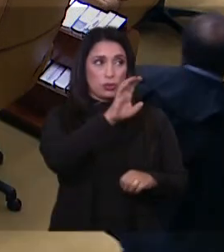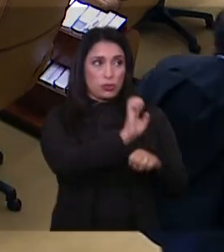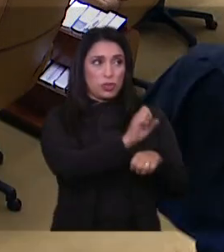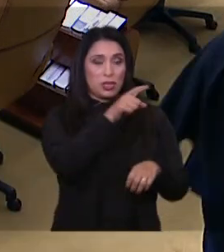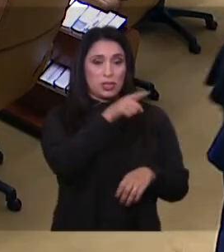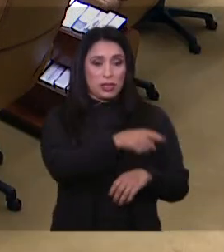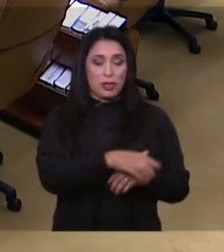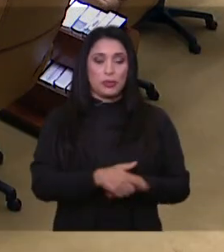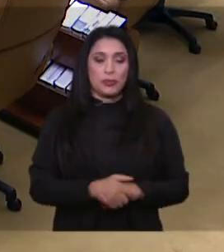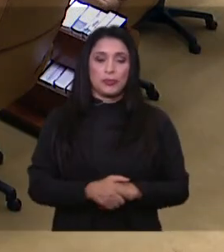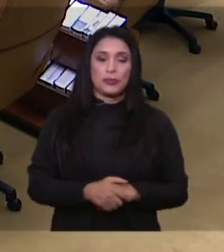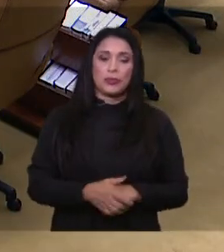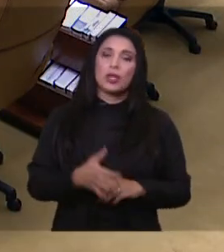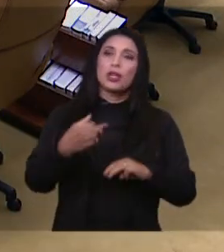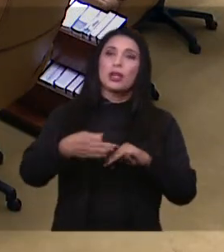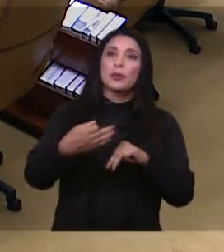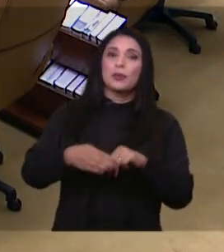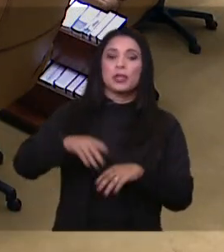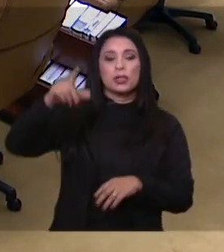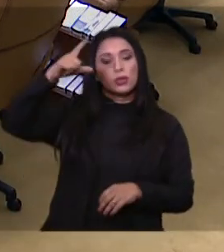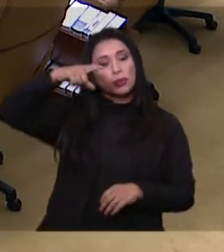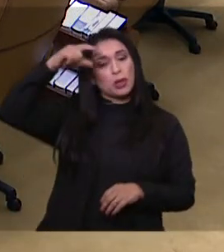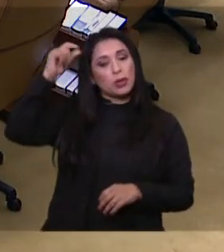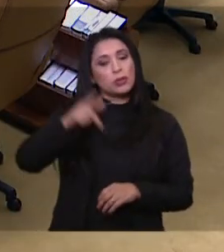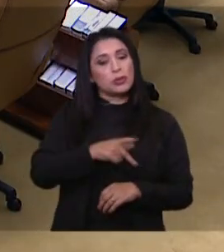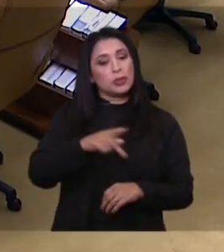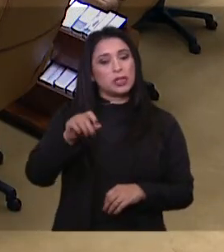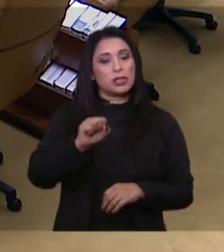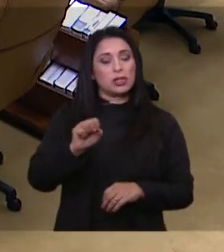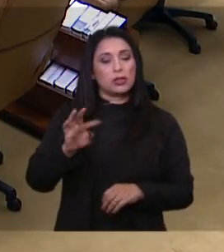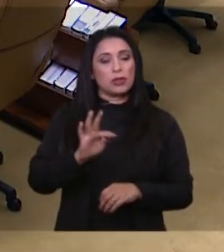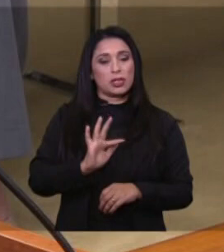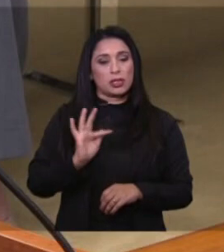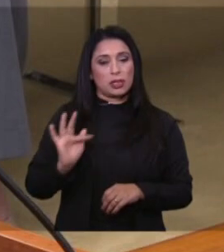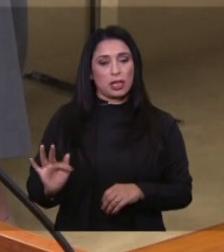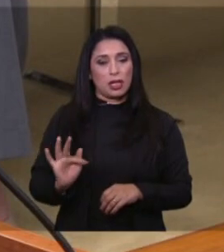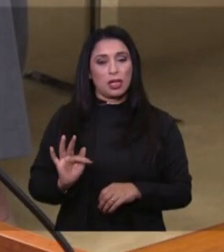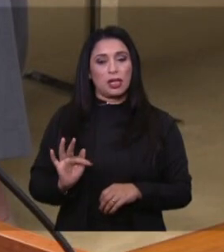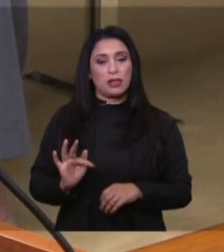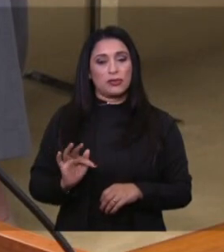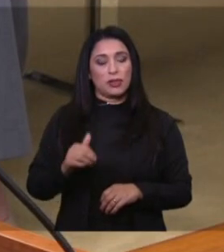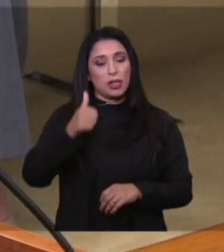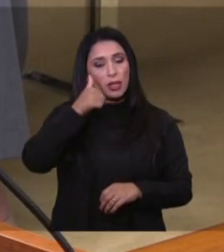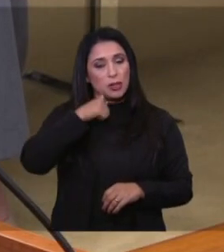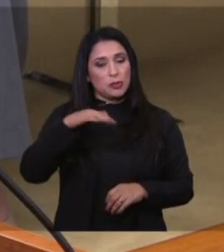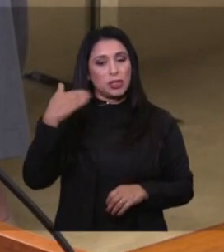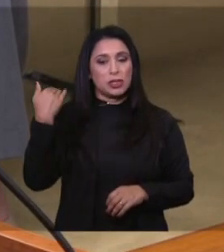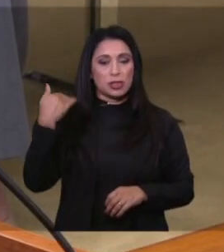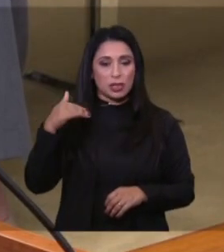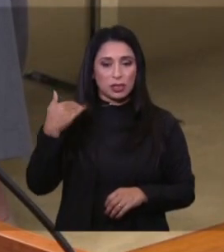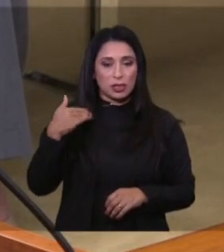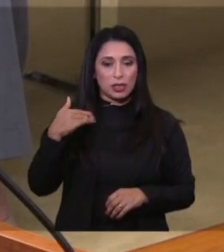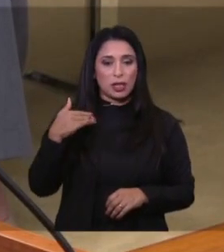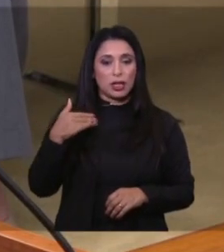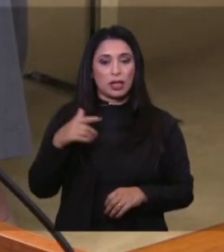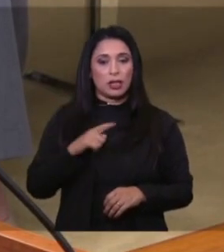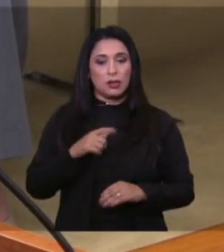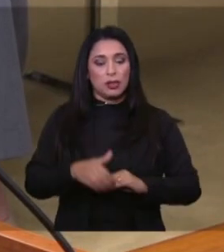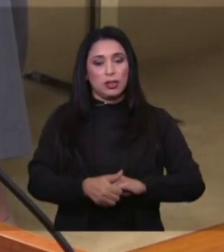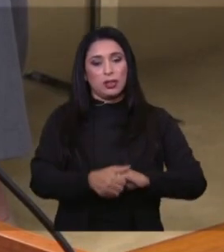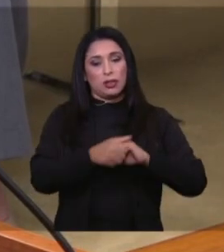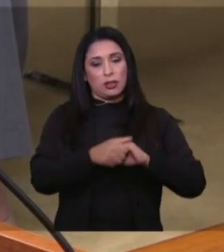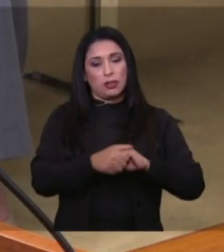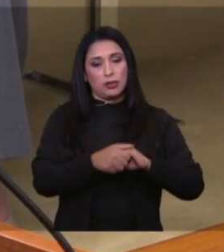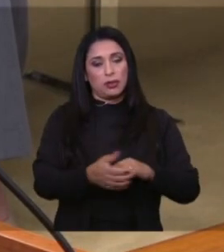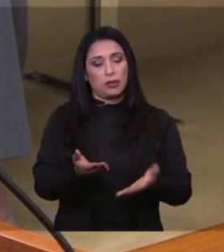Excelentíssimo senhor ministro Luiz Roberto Barroso, presidente do Supremo Tribunal Federal, excelentíssima senhora ministra Carmen, na pessoa de quem cumprimento todos os